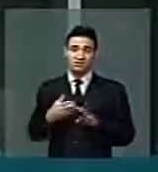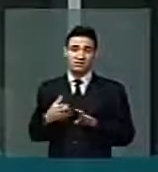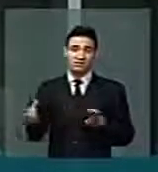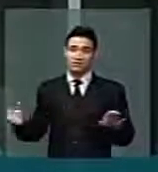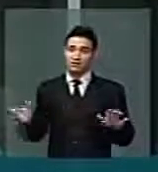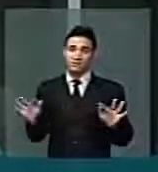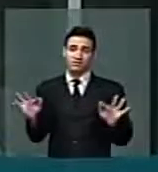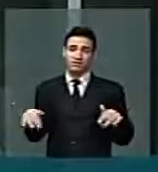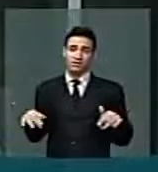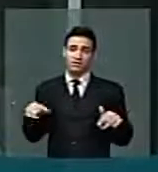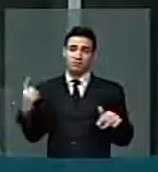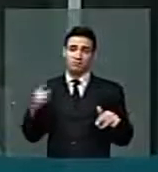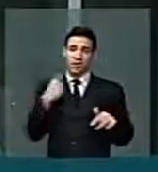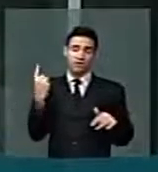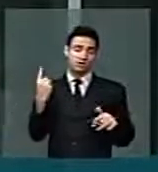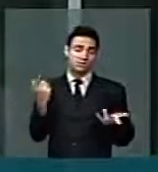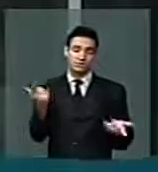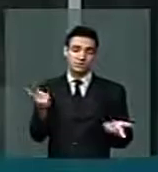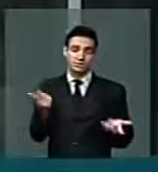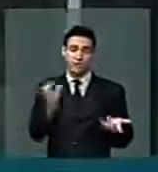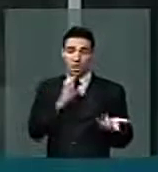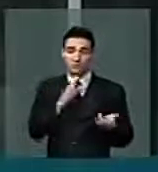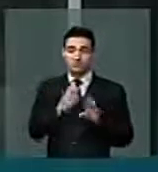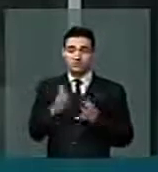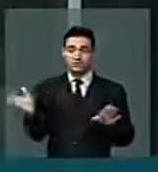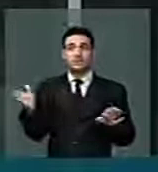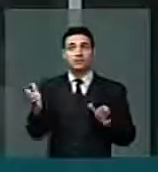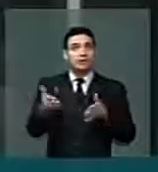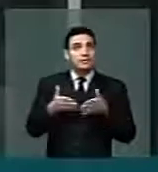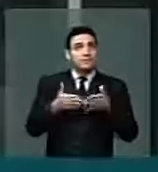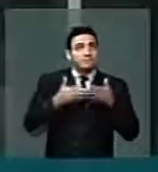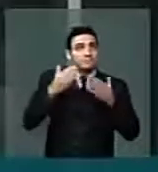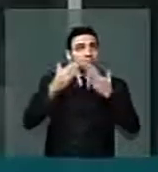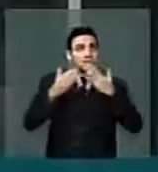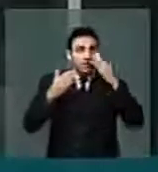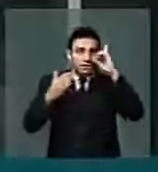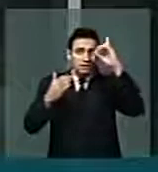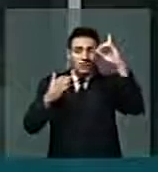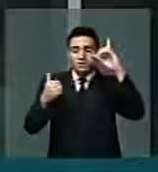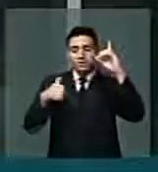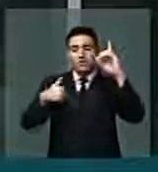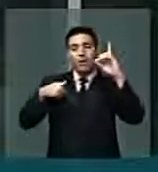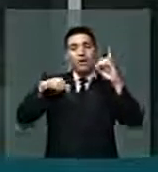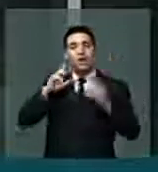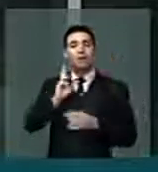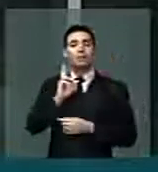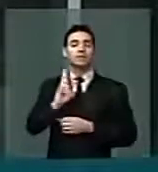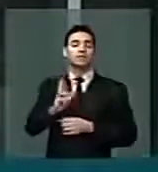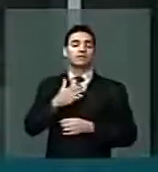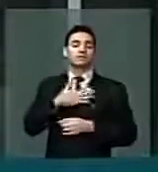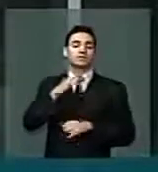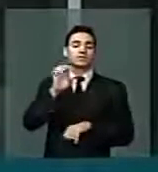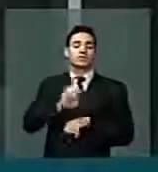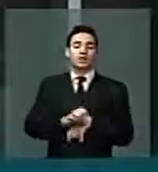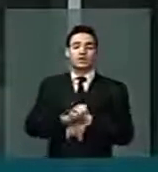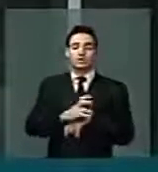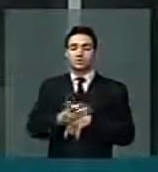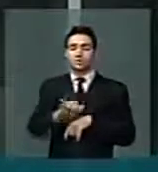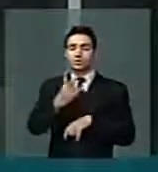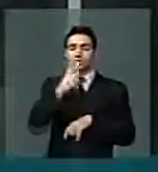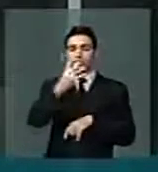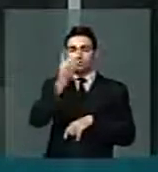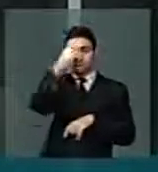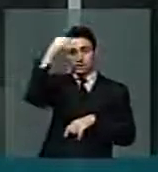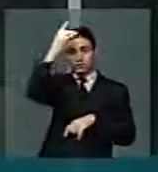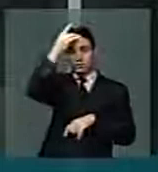de passagem. Então agradeço muito a Deus esse privilégio de representar o meu Estado. Esses quase 2